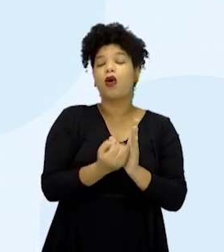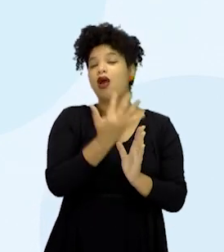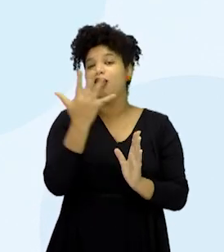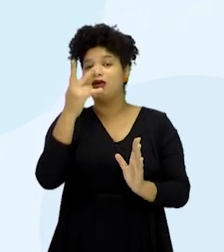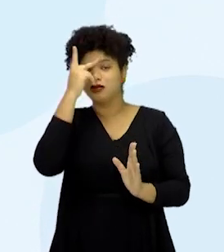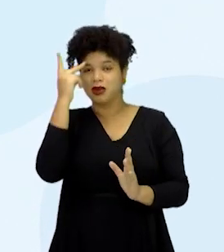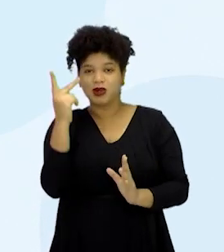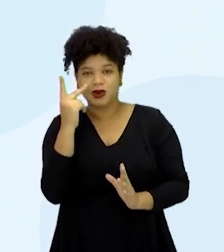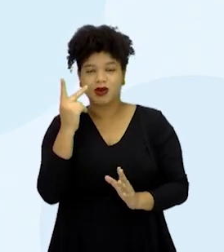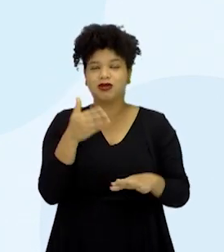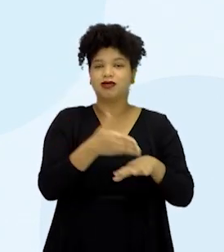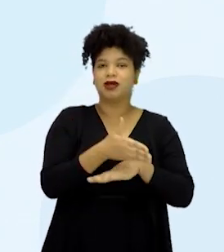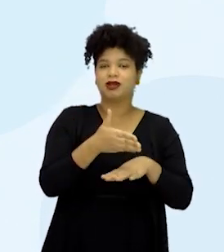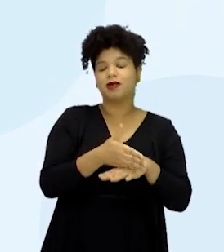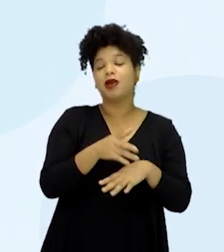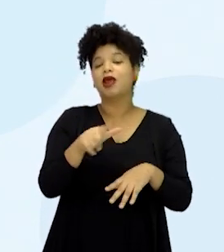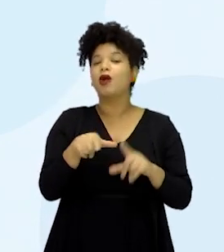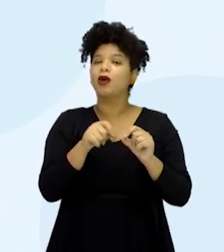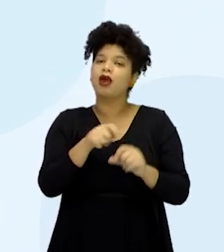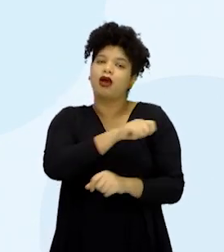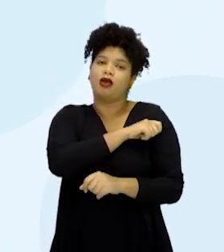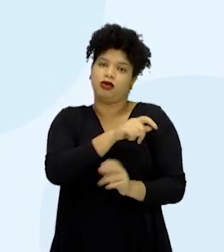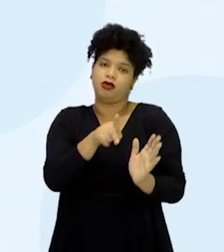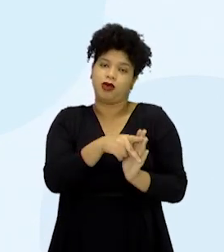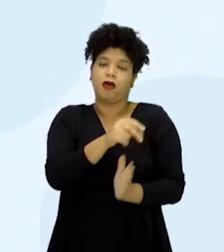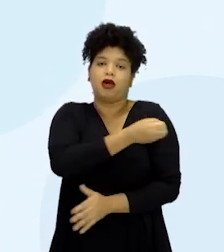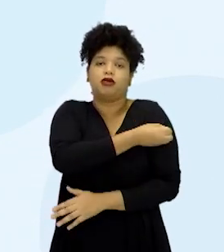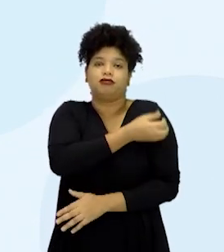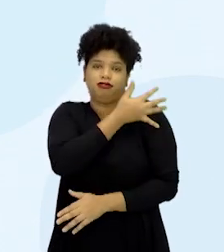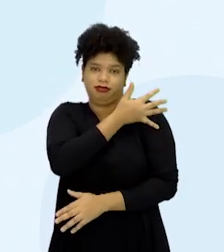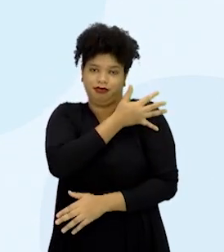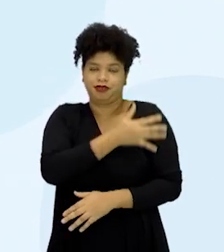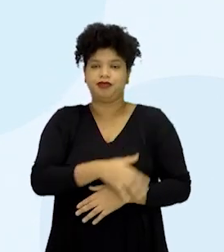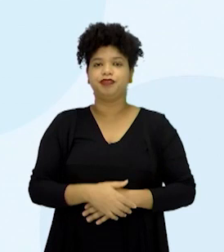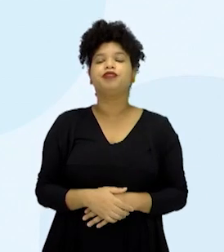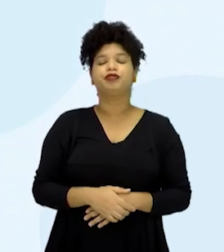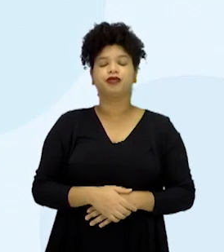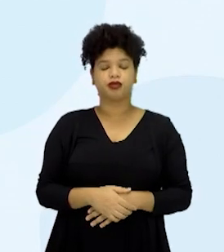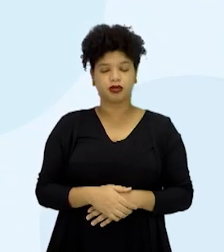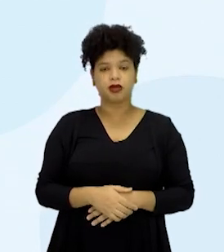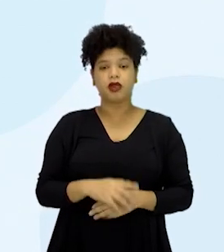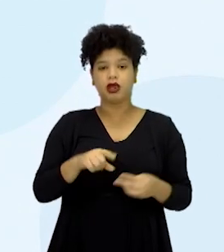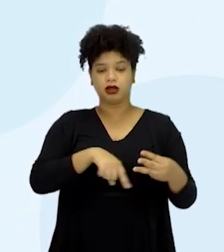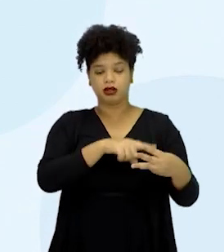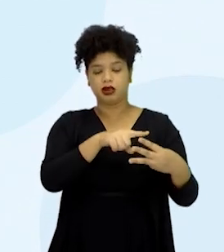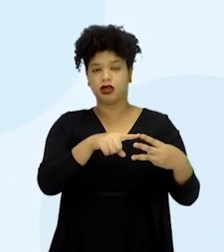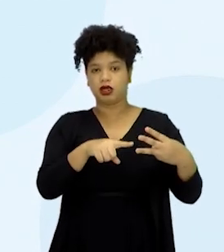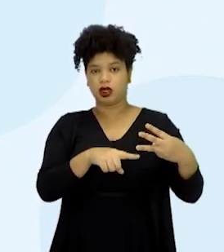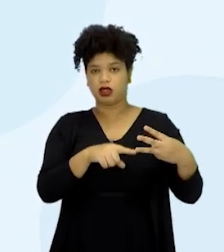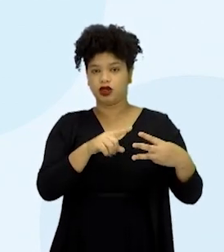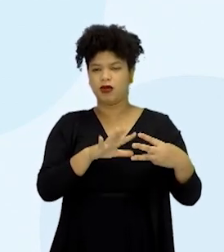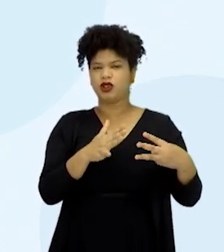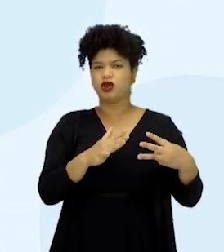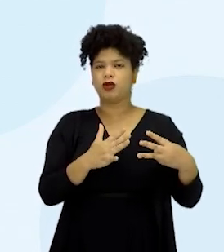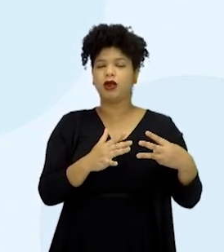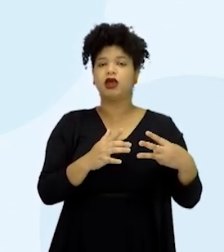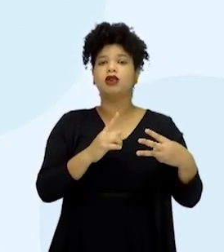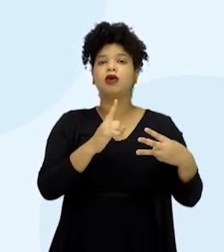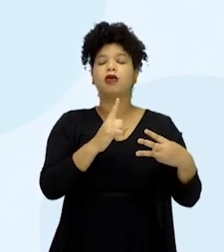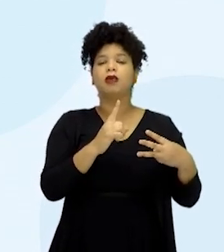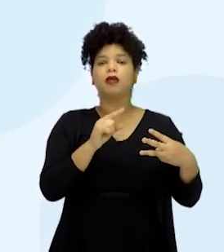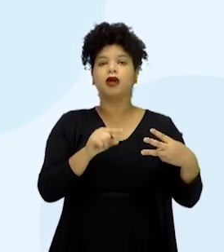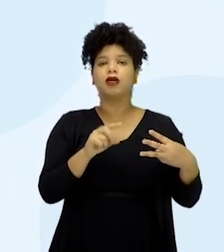caso, a nossa população são os estudantes dos anos finais, que, juntando todos os estudantes dos anos finais das três escolas, dá 1.528